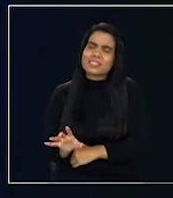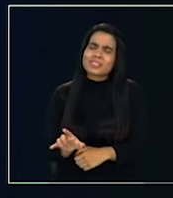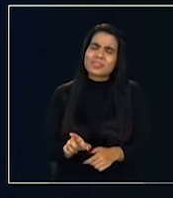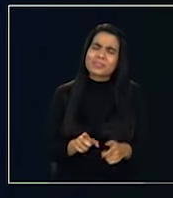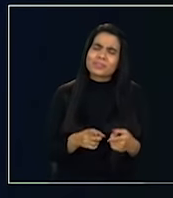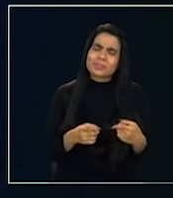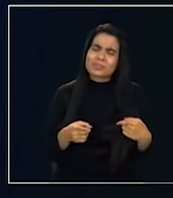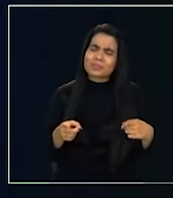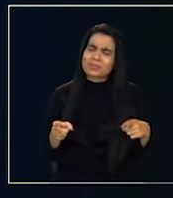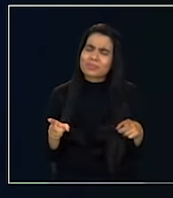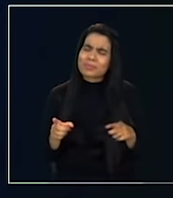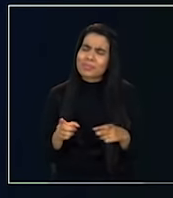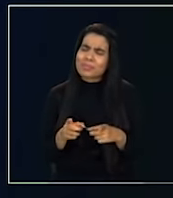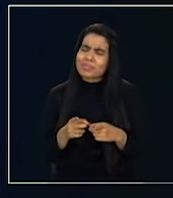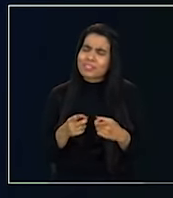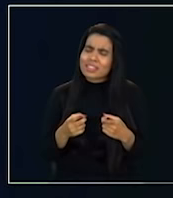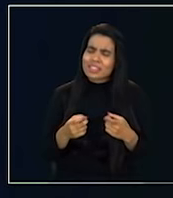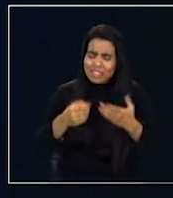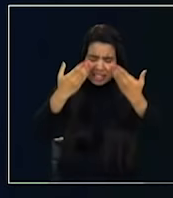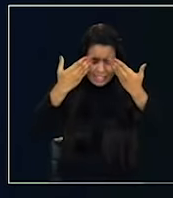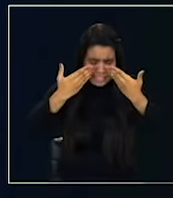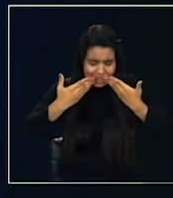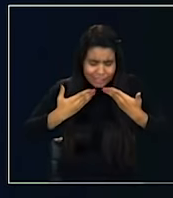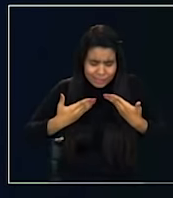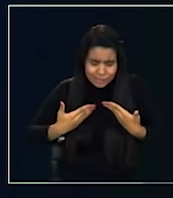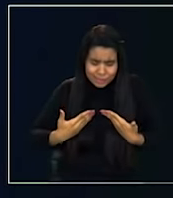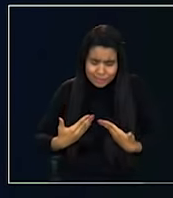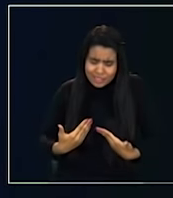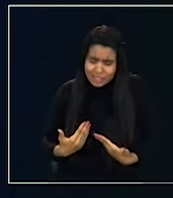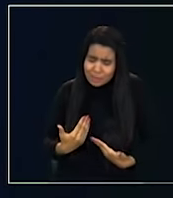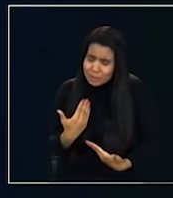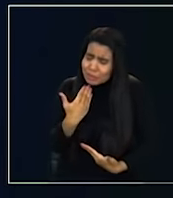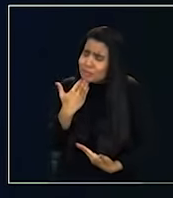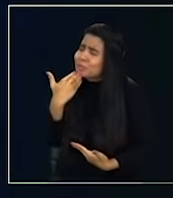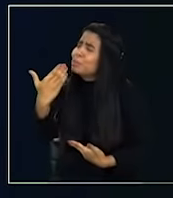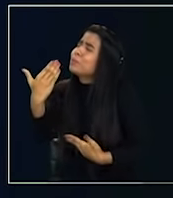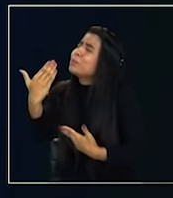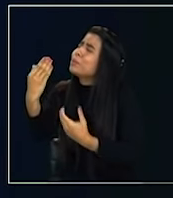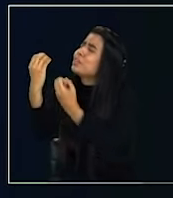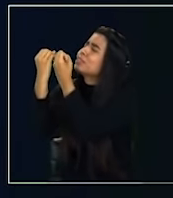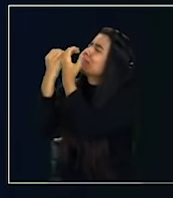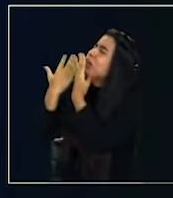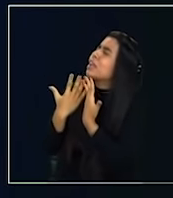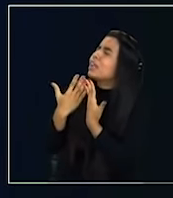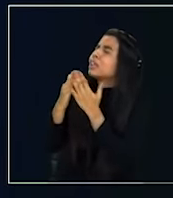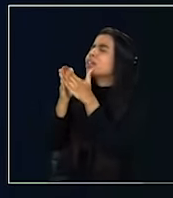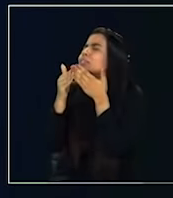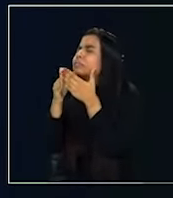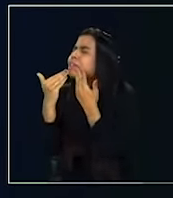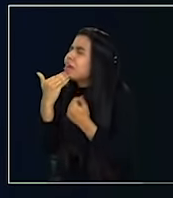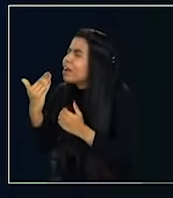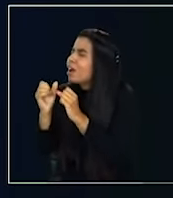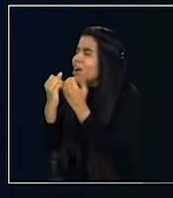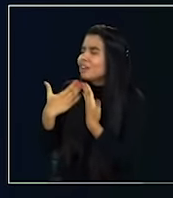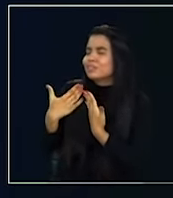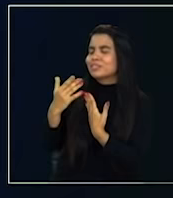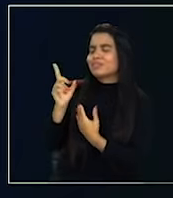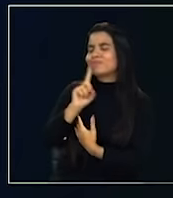sair. Não vim por Tuas bênçãos, não vim por Tuas